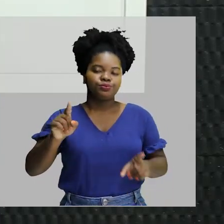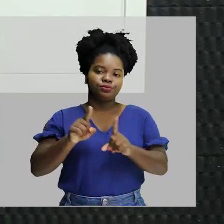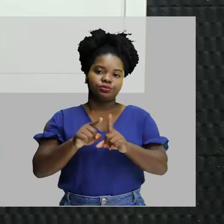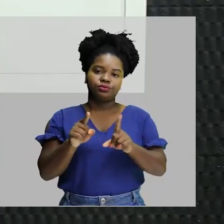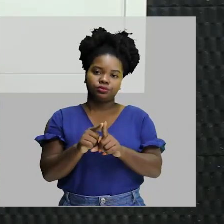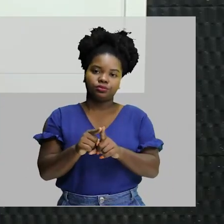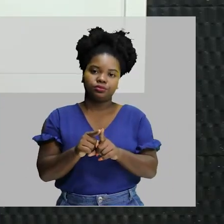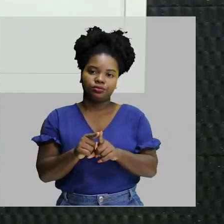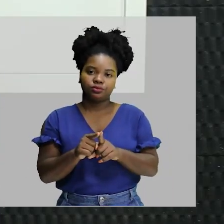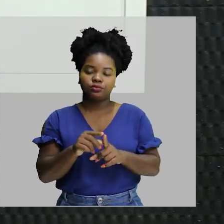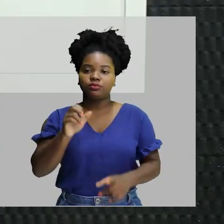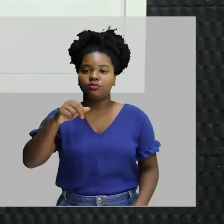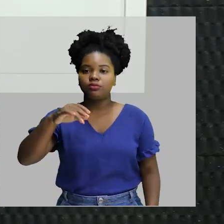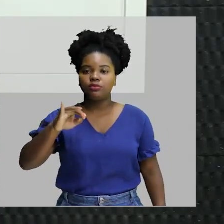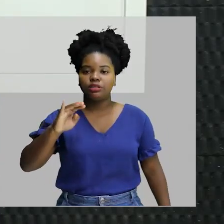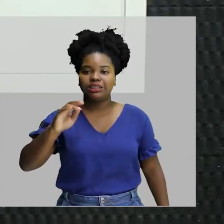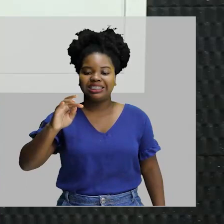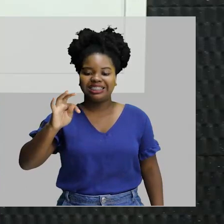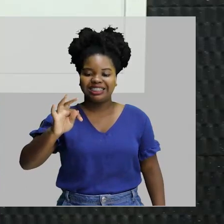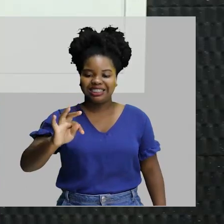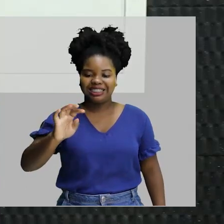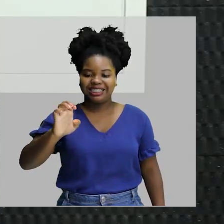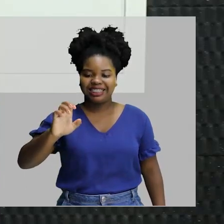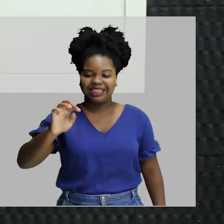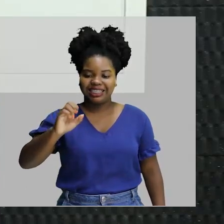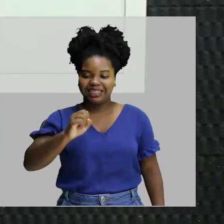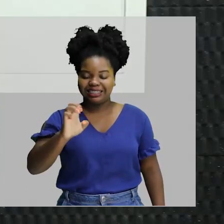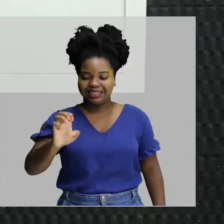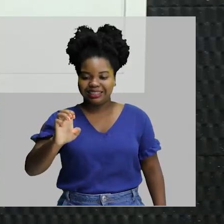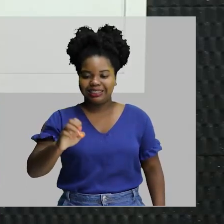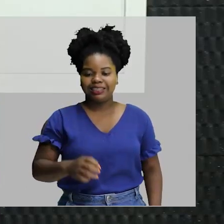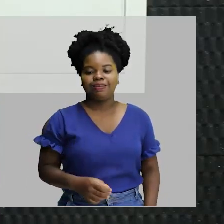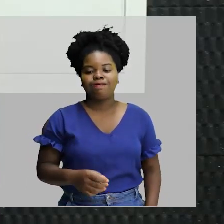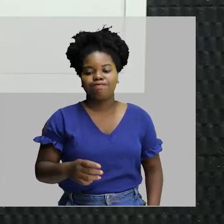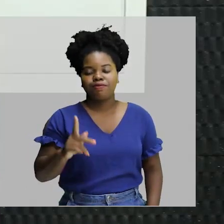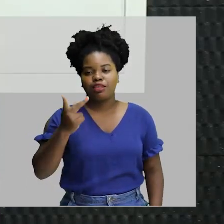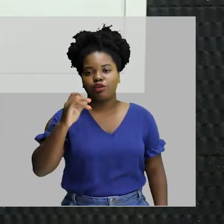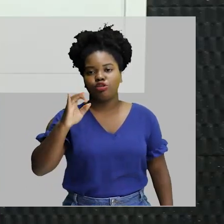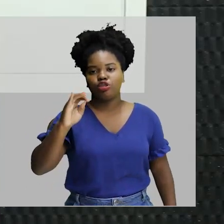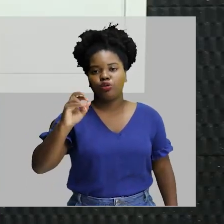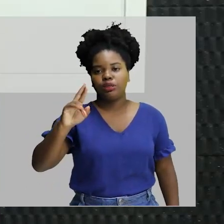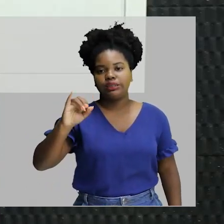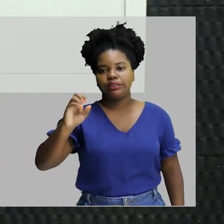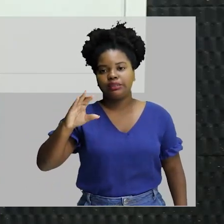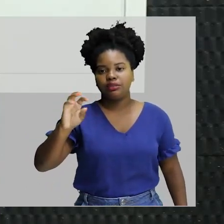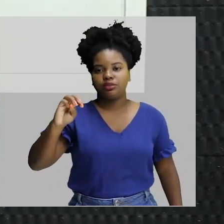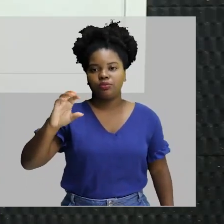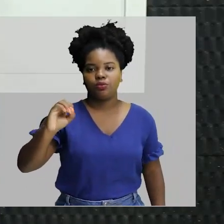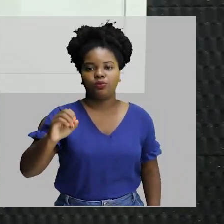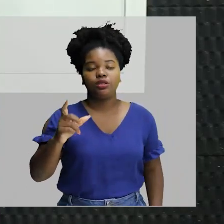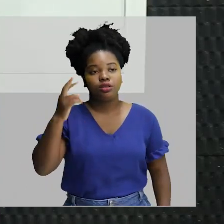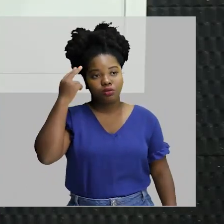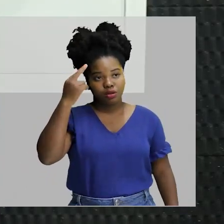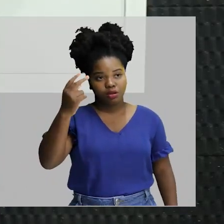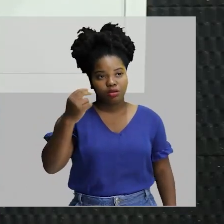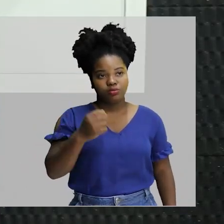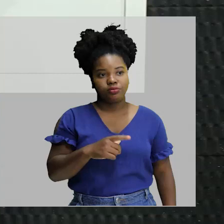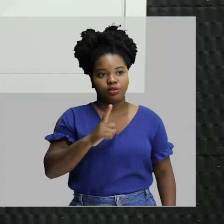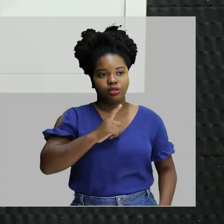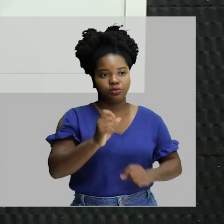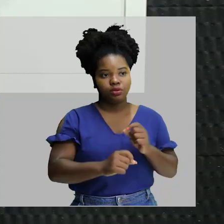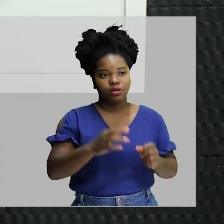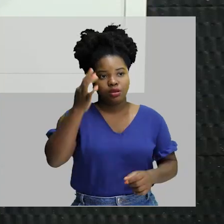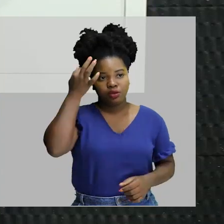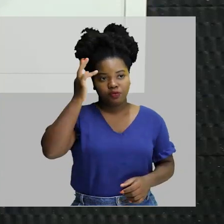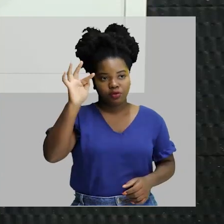e a sua antítese dentro deste tema, que é o estoicismo, que traz o determinismo. Então, aqui na filosofia, nós